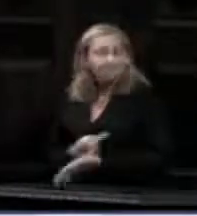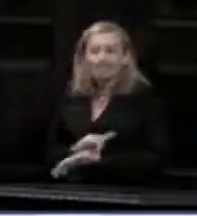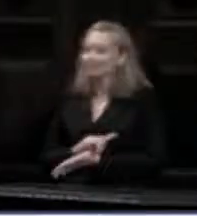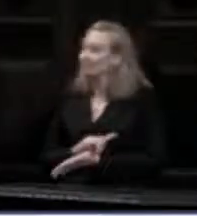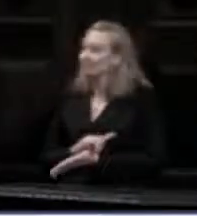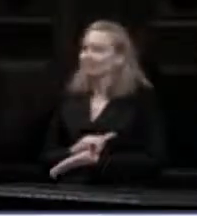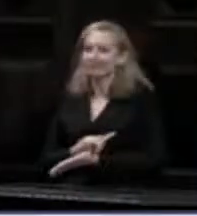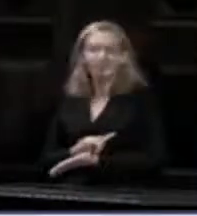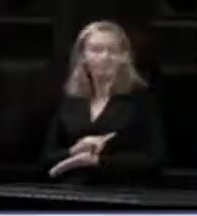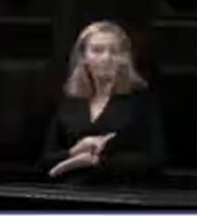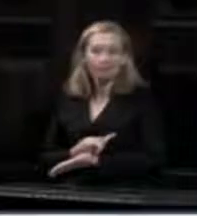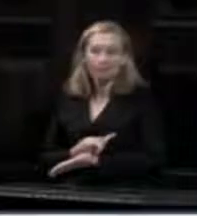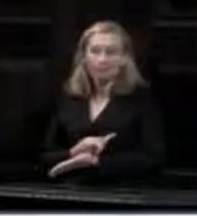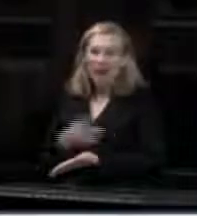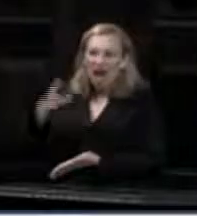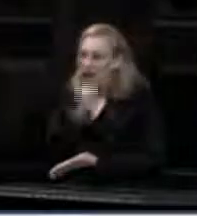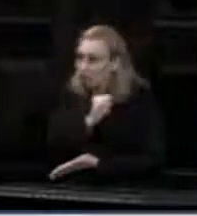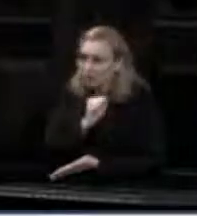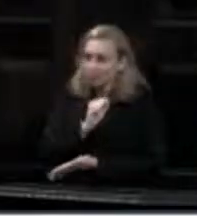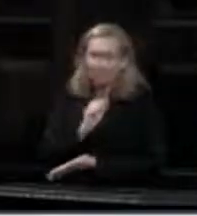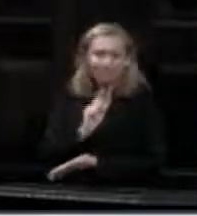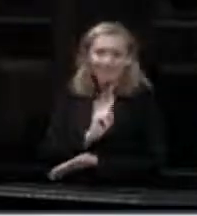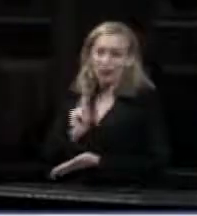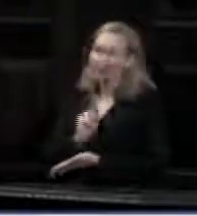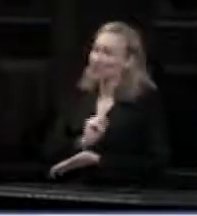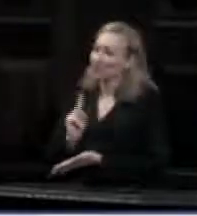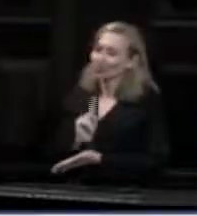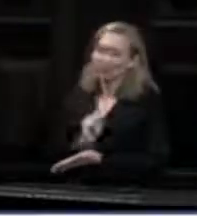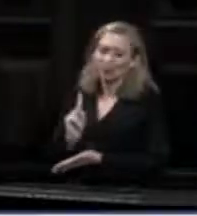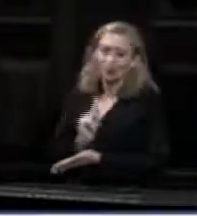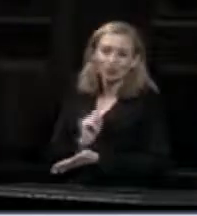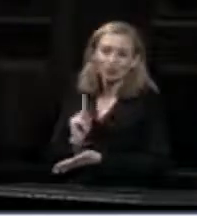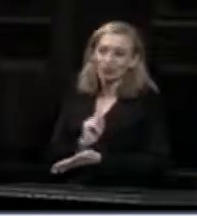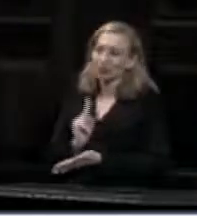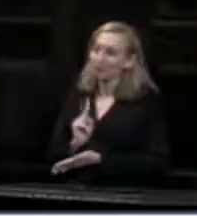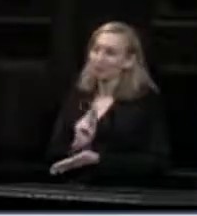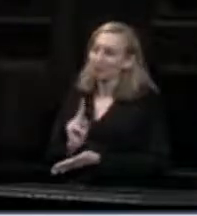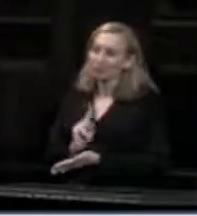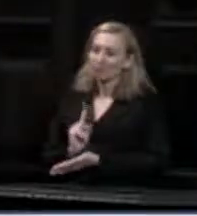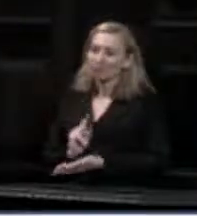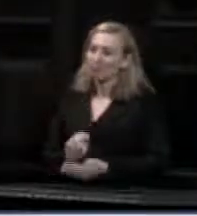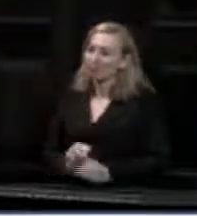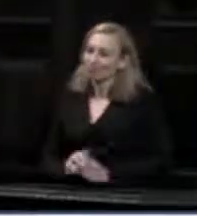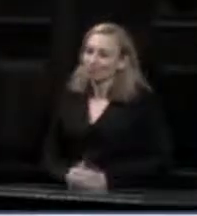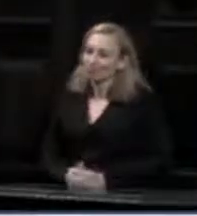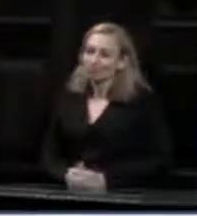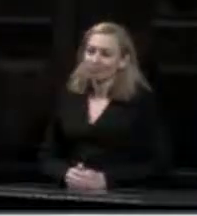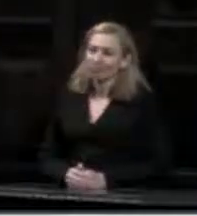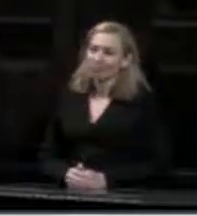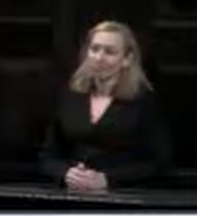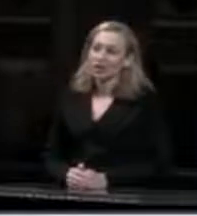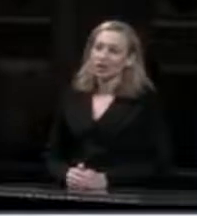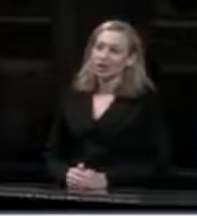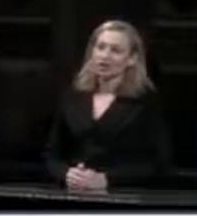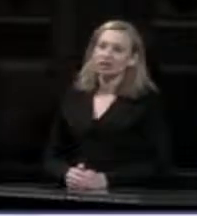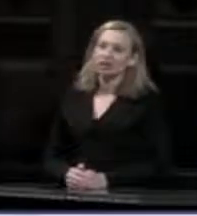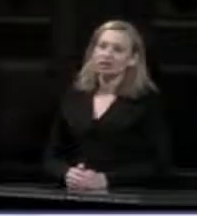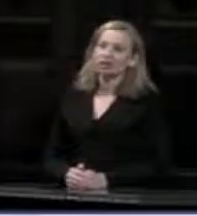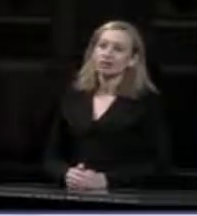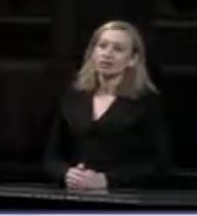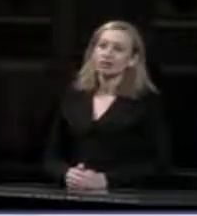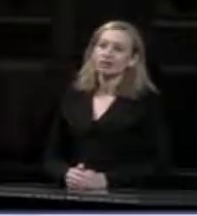da noite para o dia essa transição ocorrer lá